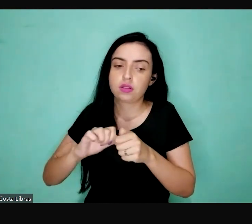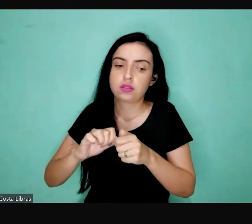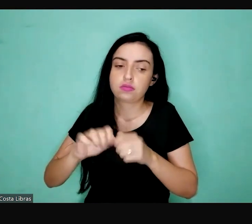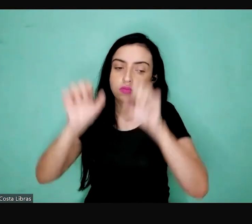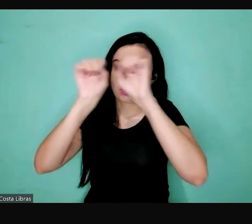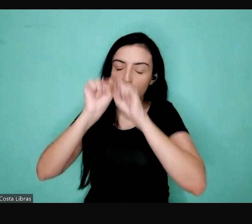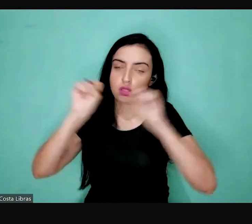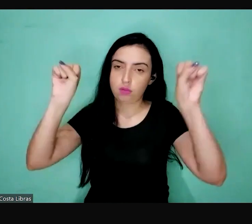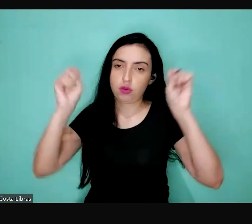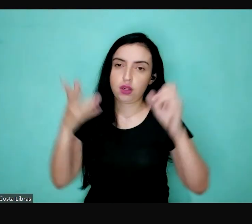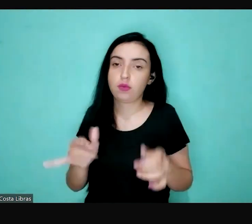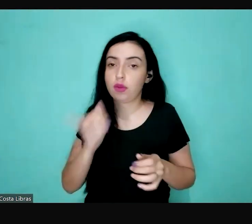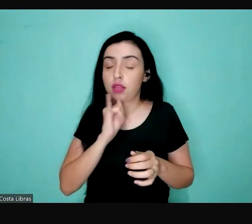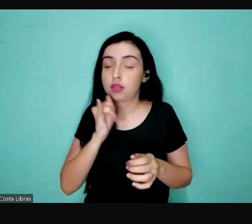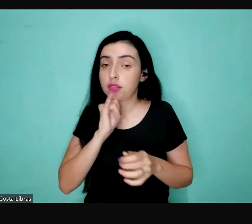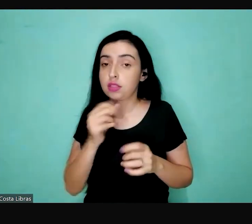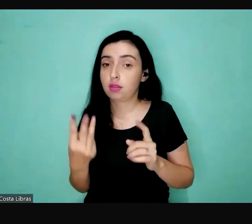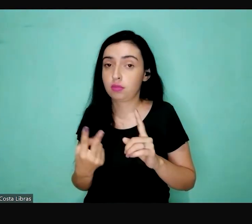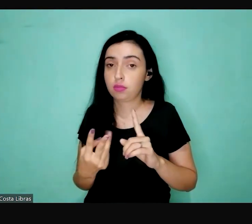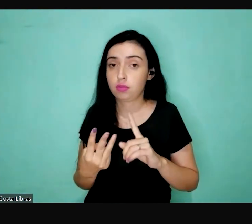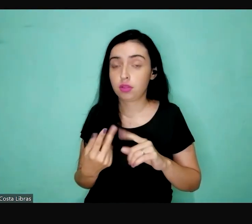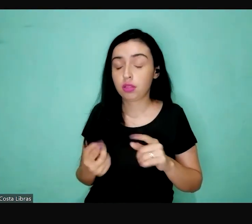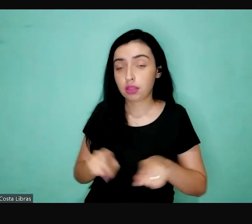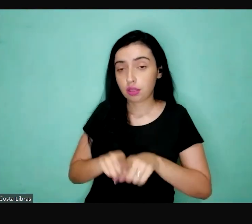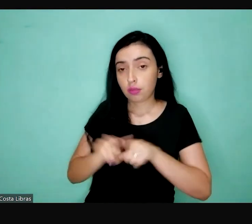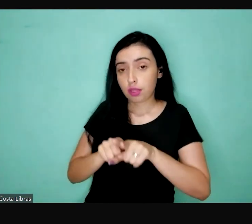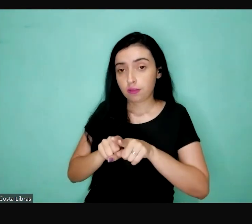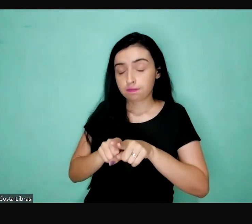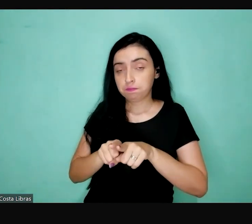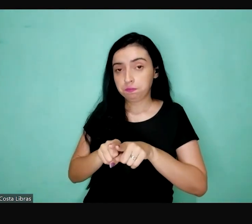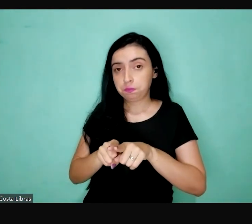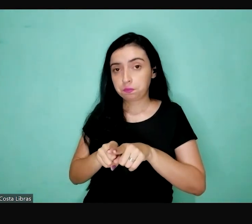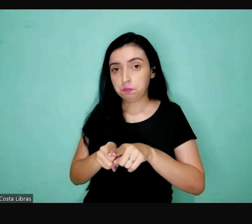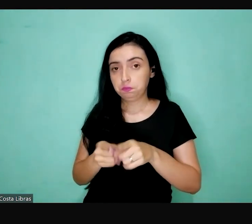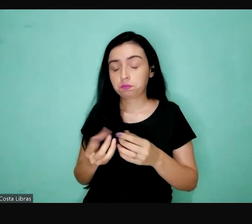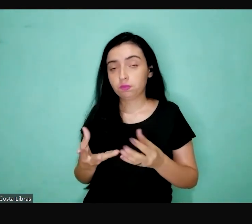Outro exemplo que também foi muito